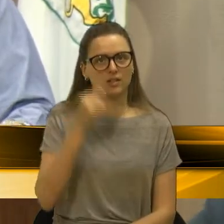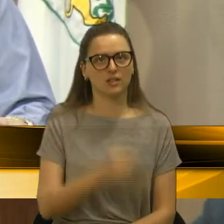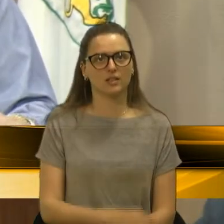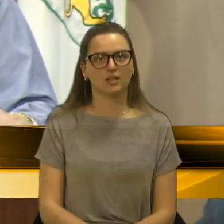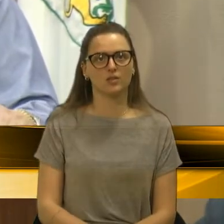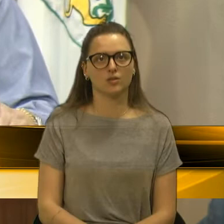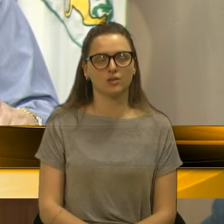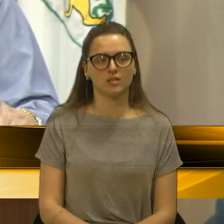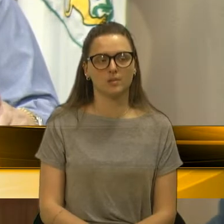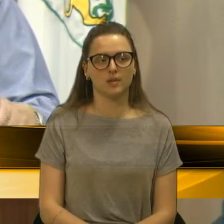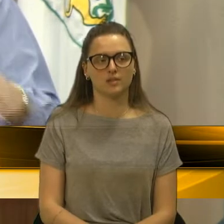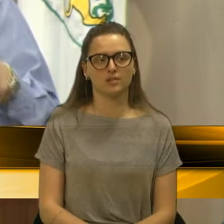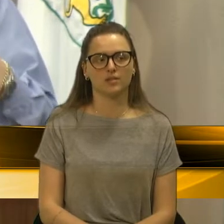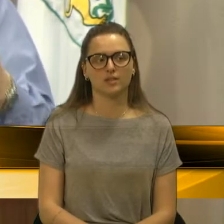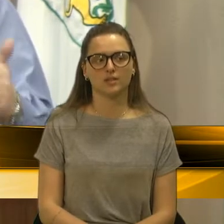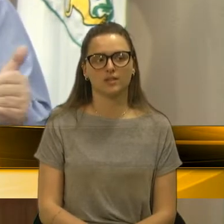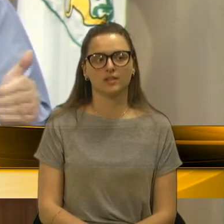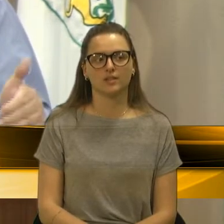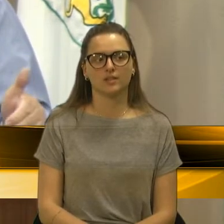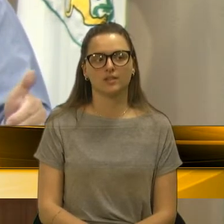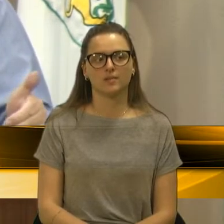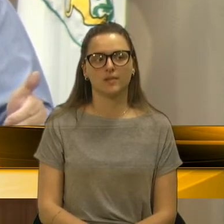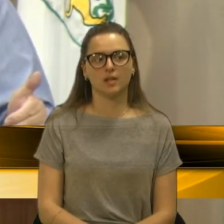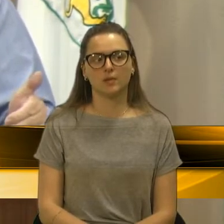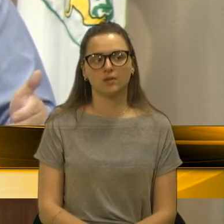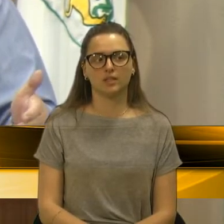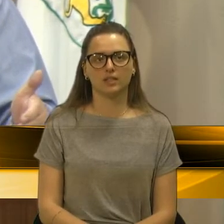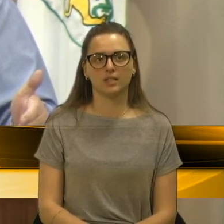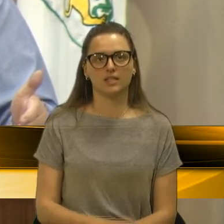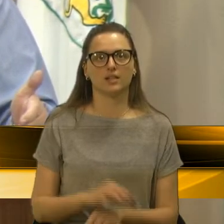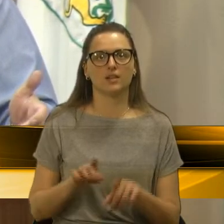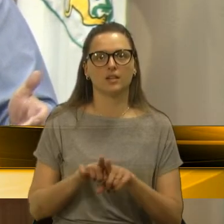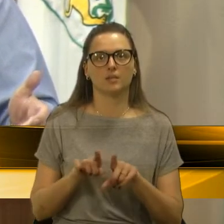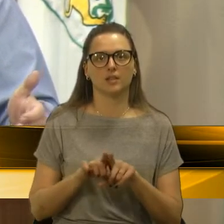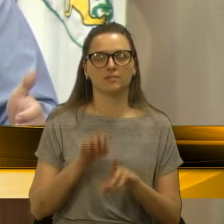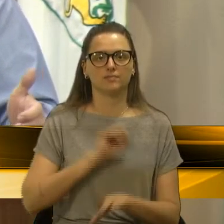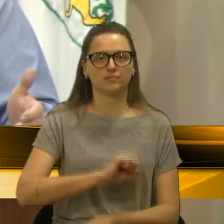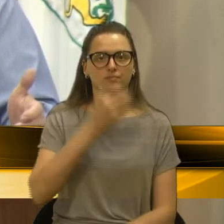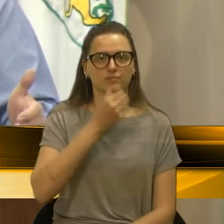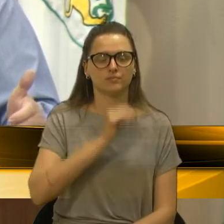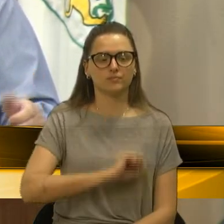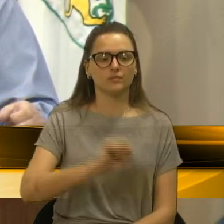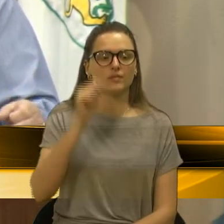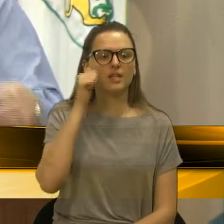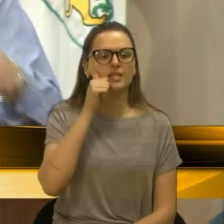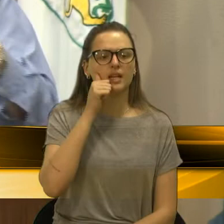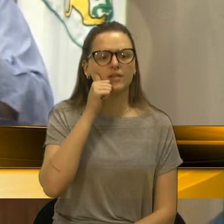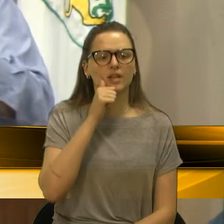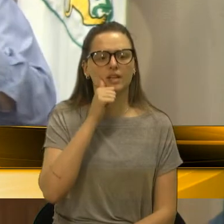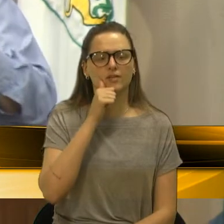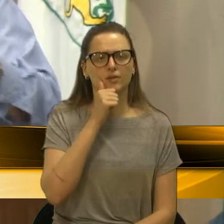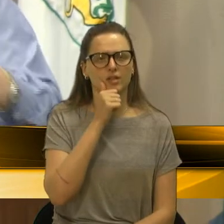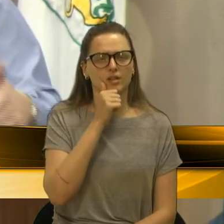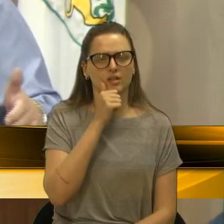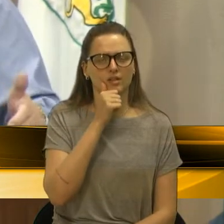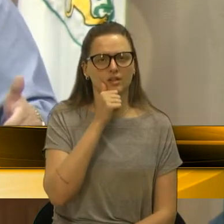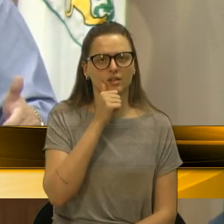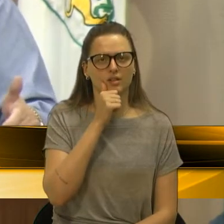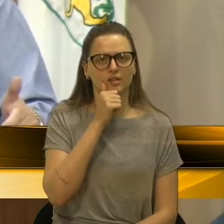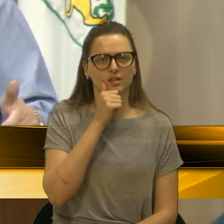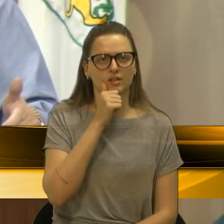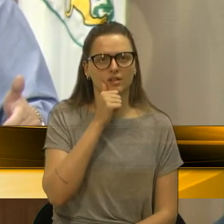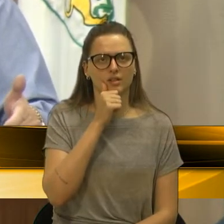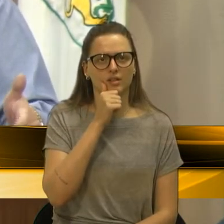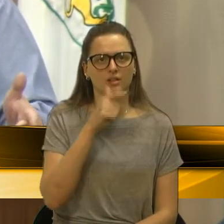Então, só coloquei um exemplo para os senhores e para as senhoras, né, com relação às divergências que